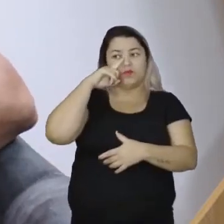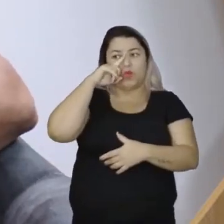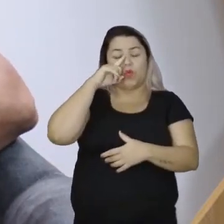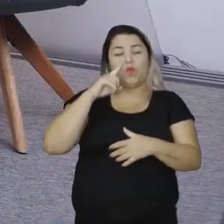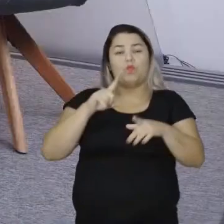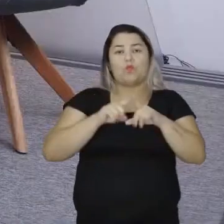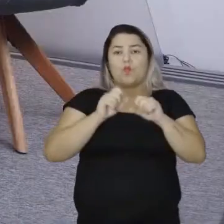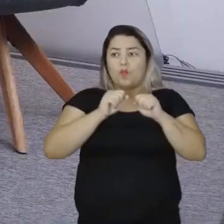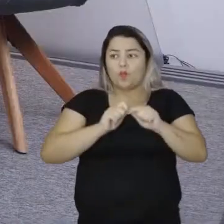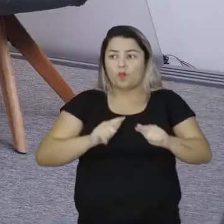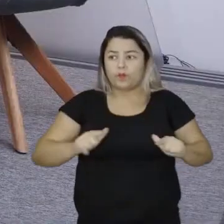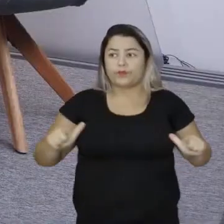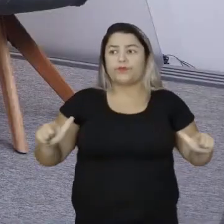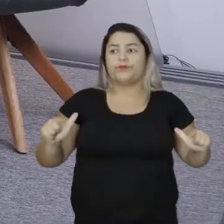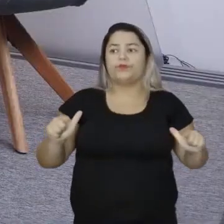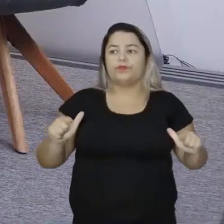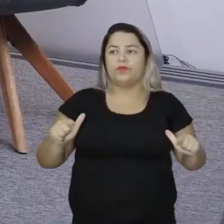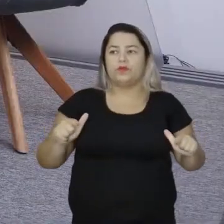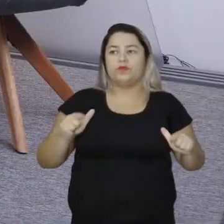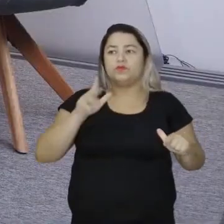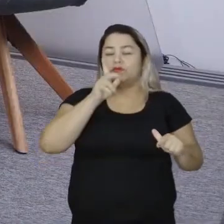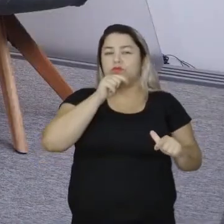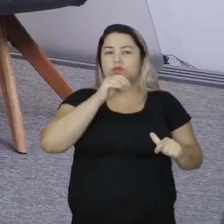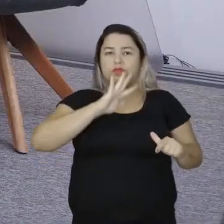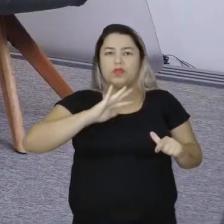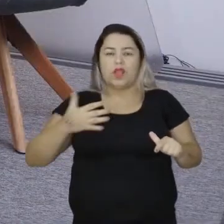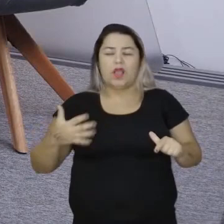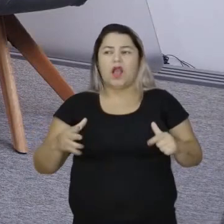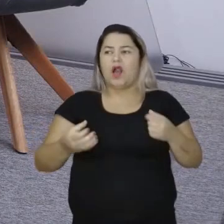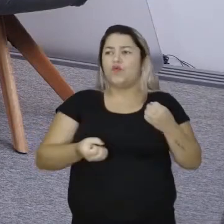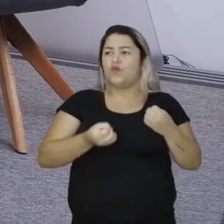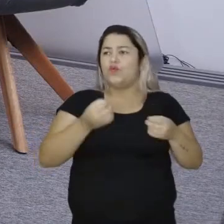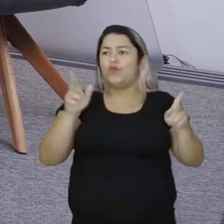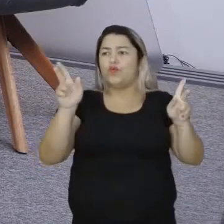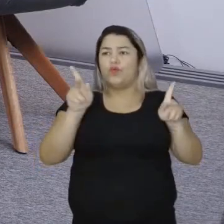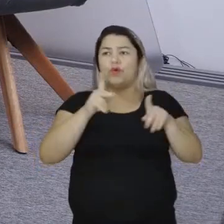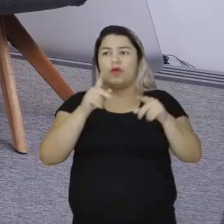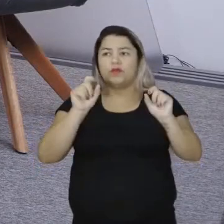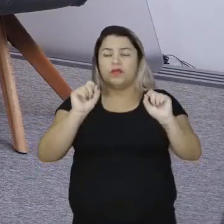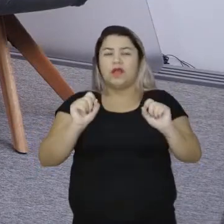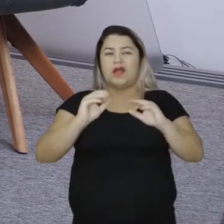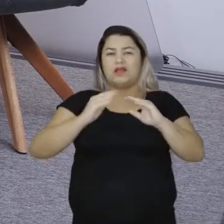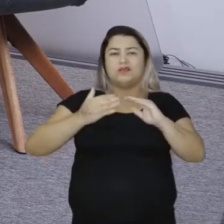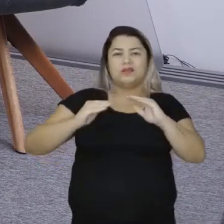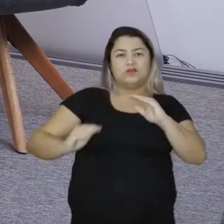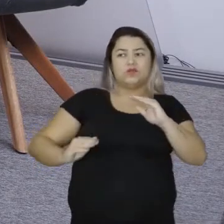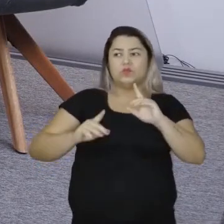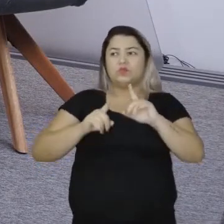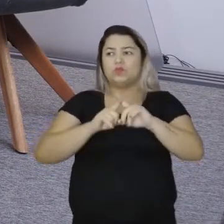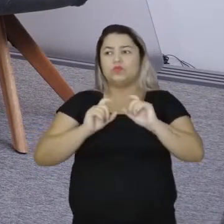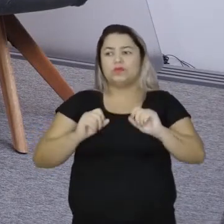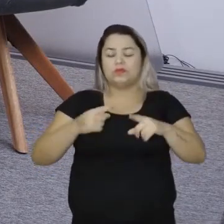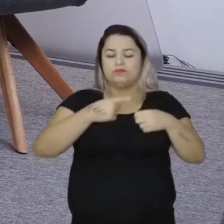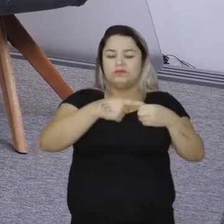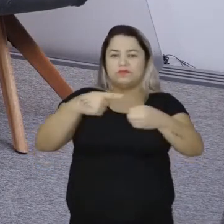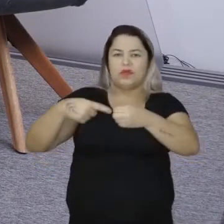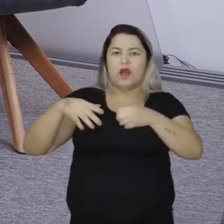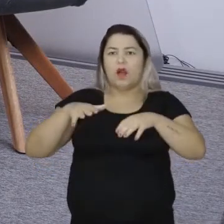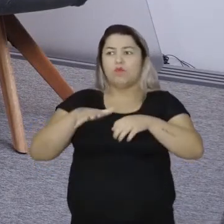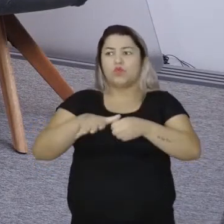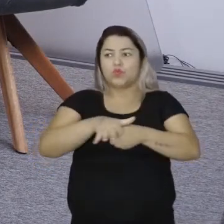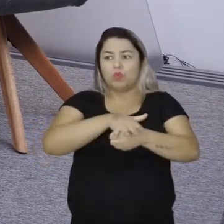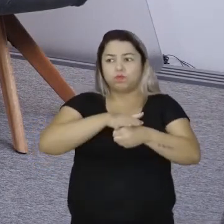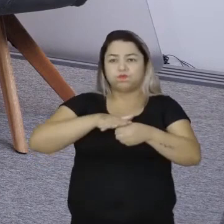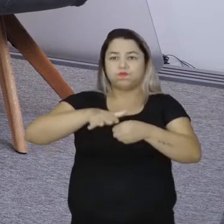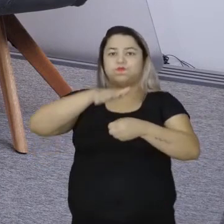dos rios, como as fumaças, como as quedas dos barrancos aí nas cidades, as enchentes,